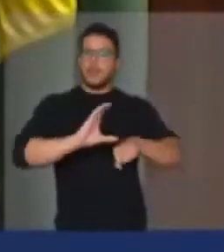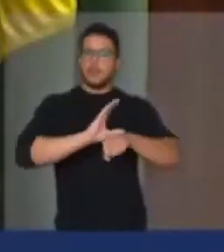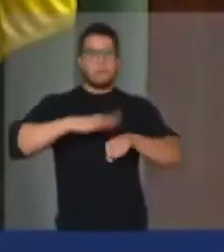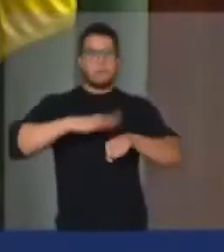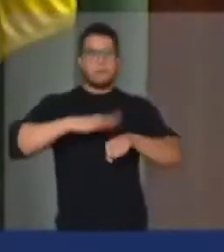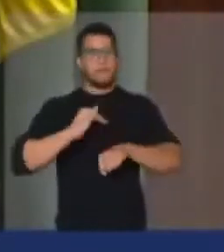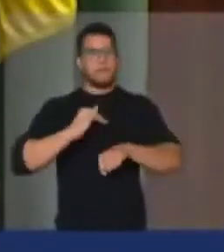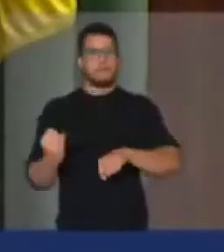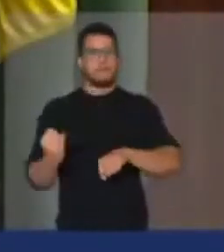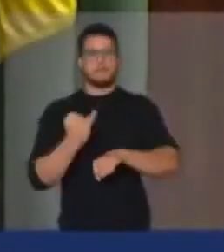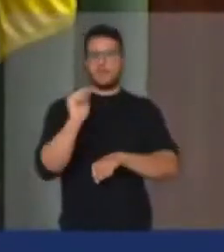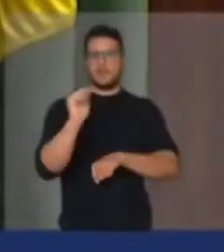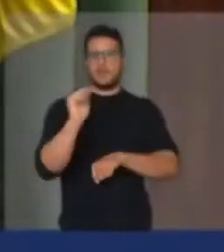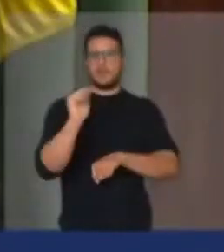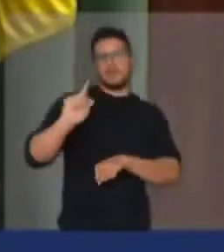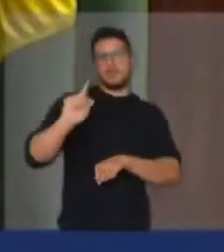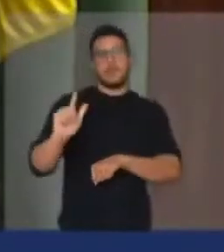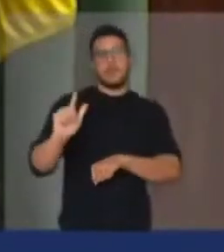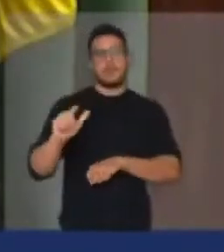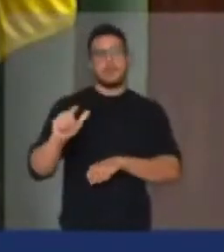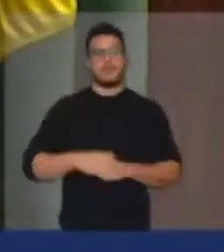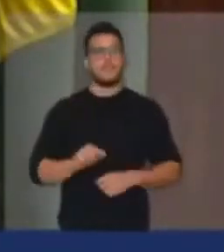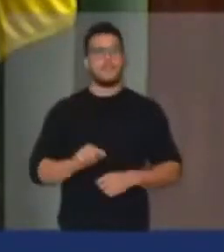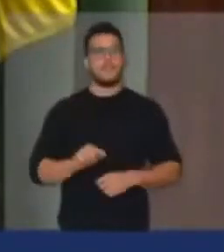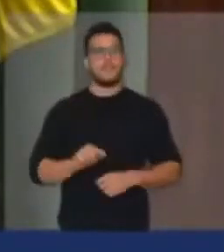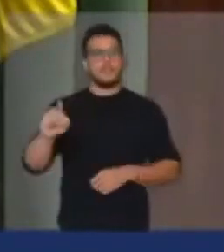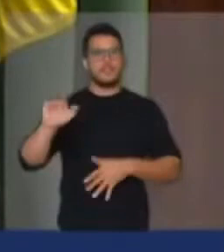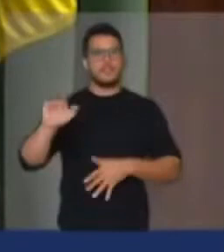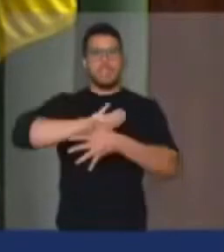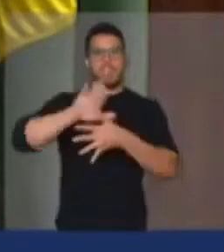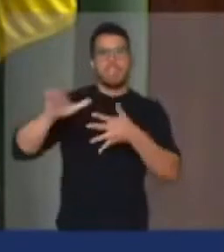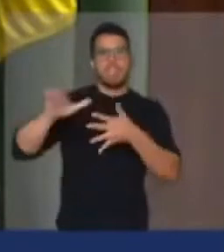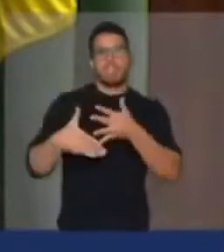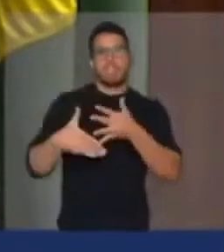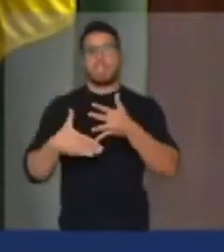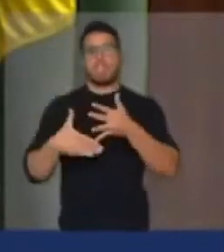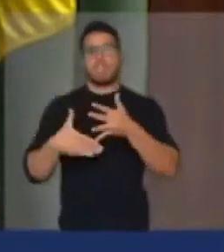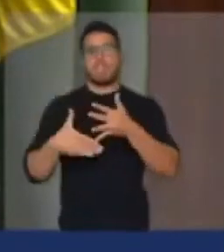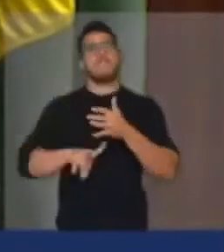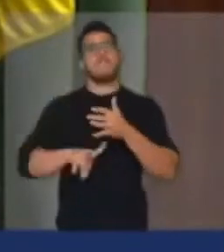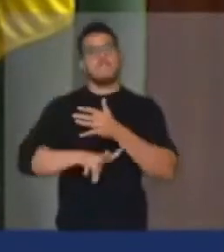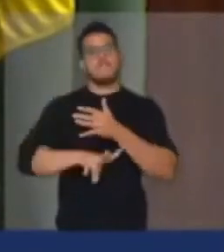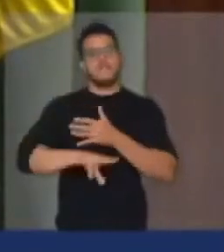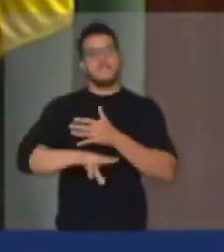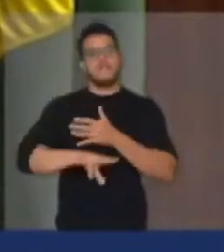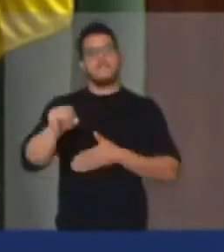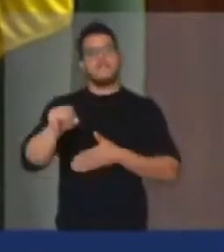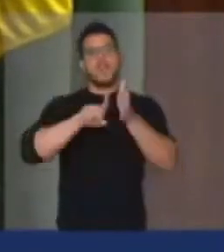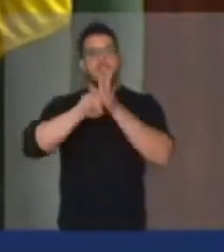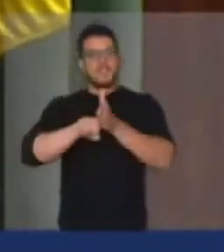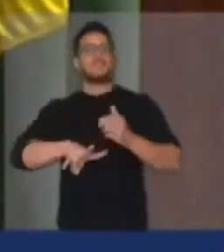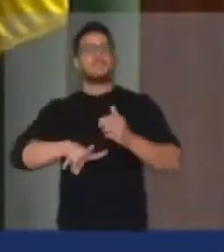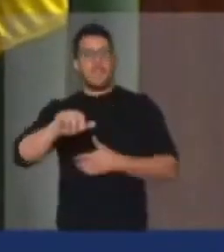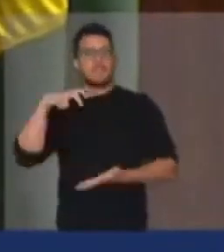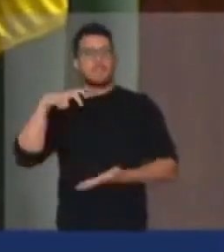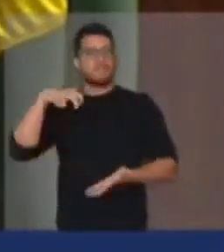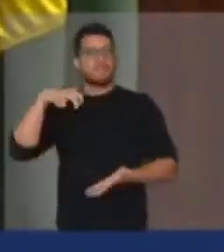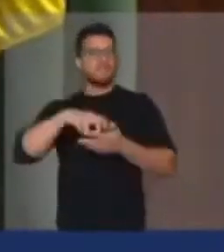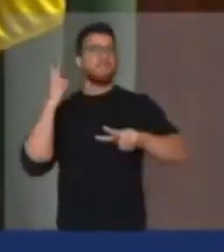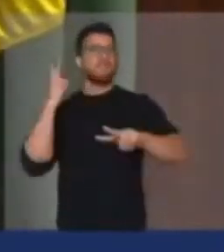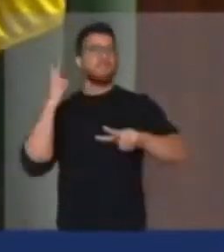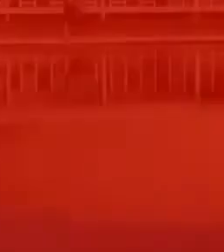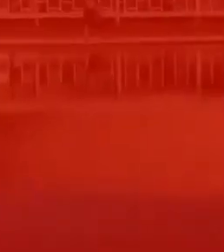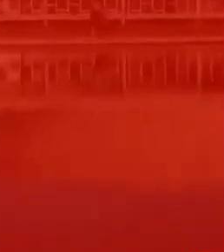Teu lugar é no lixo da história. E tu será investigado, condenado e vai pagar em Bangu 8 por todos os crimes que cometeu.